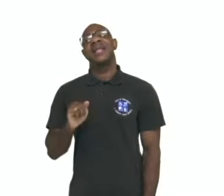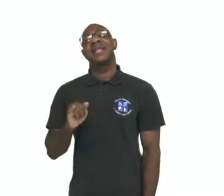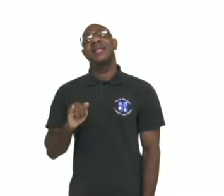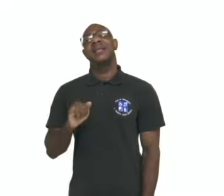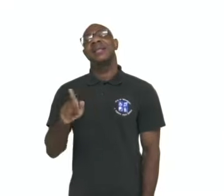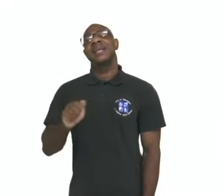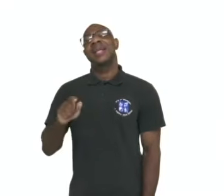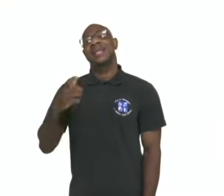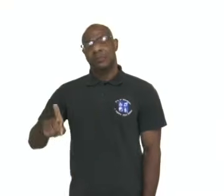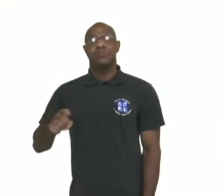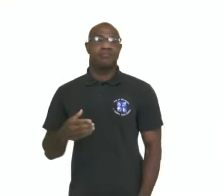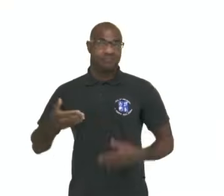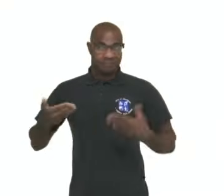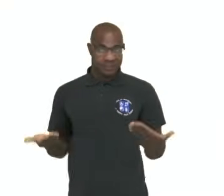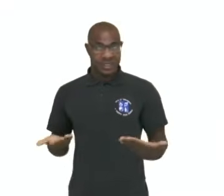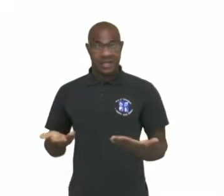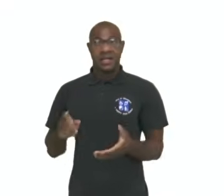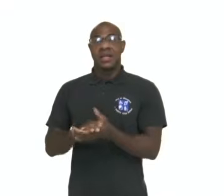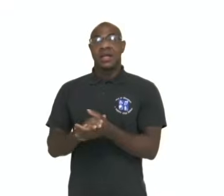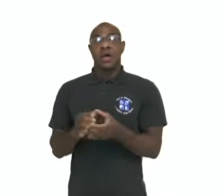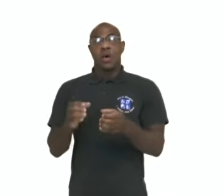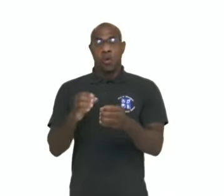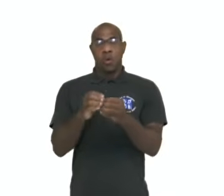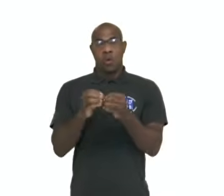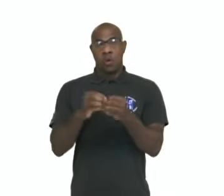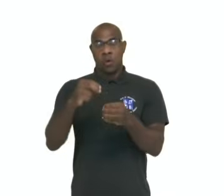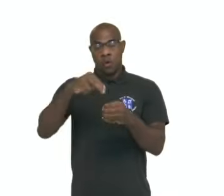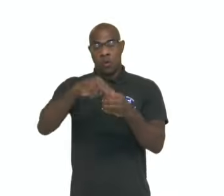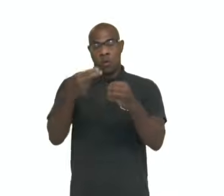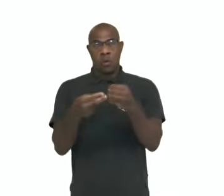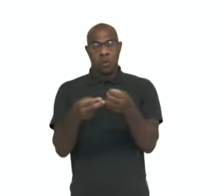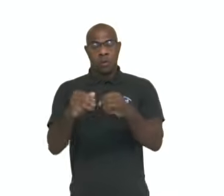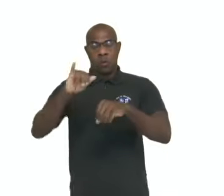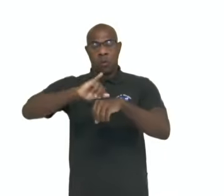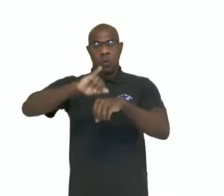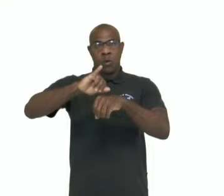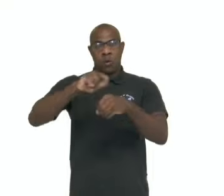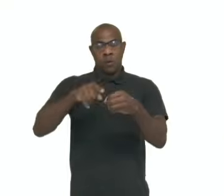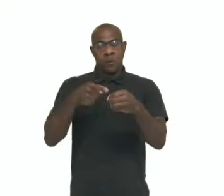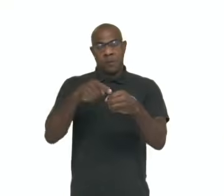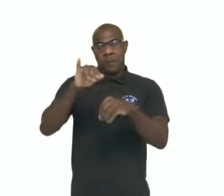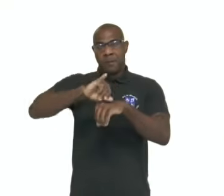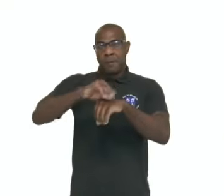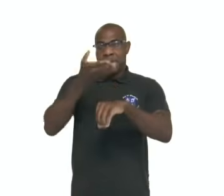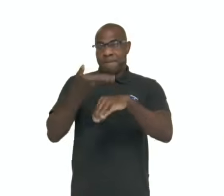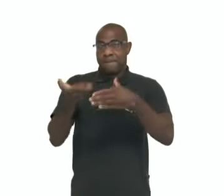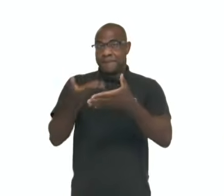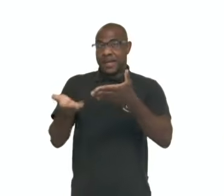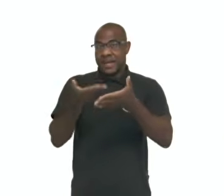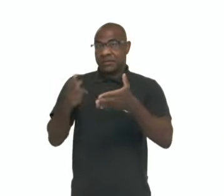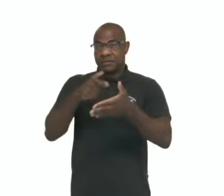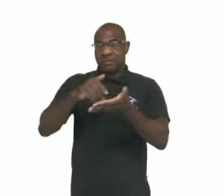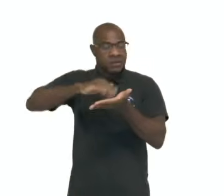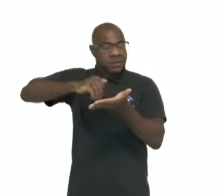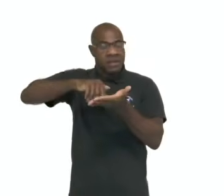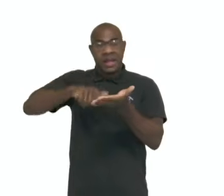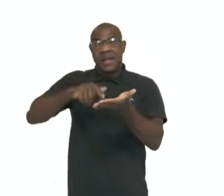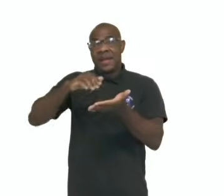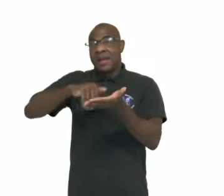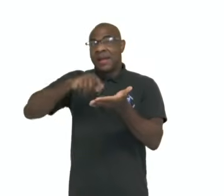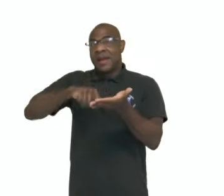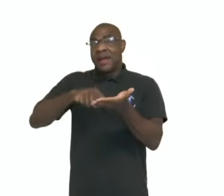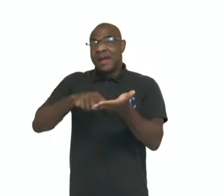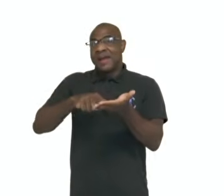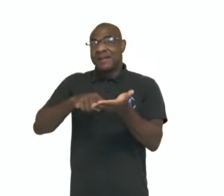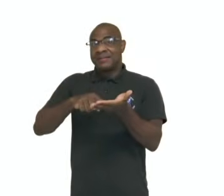eletrização. Quando um corpo neutro, olha para você ver que interessante, quando um corpo neutro perde